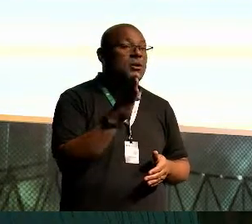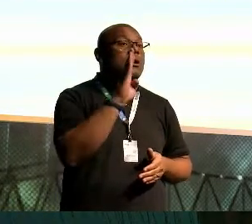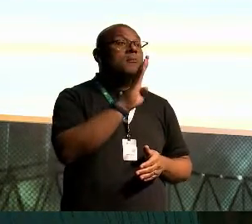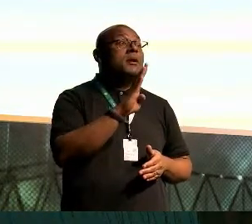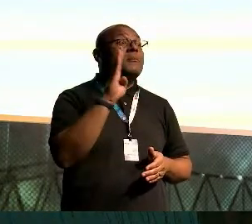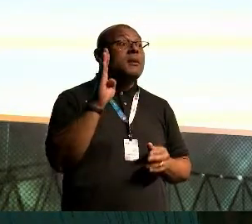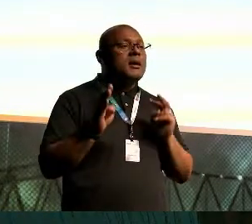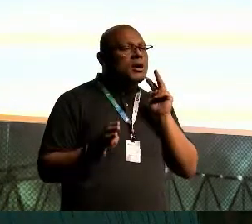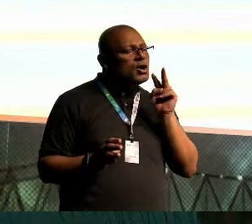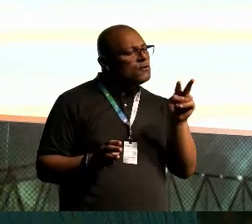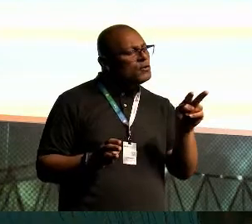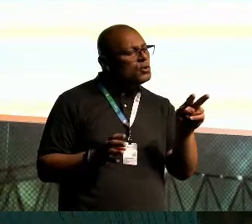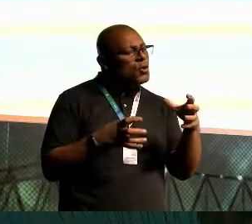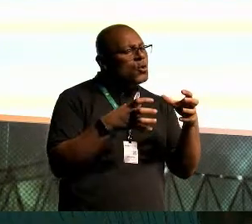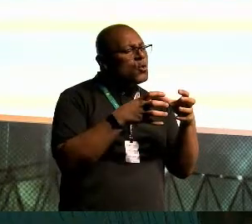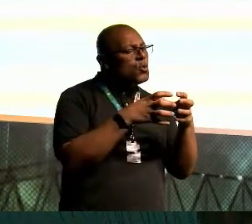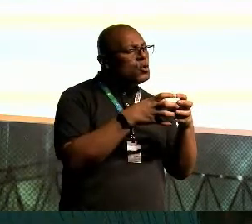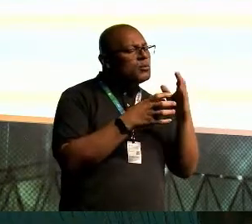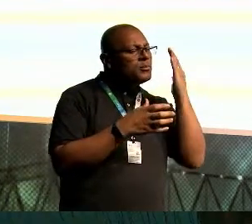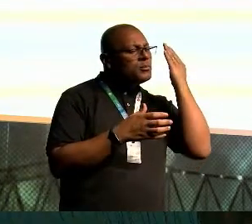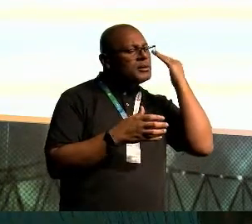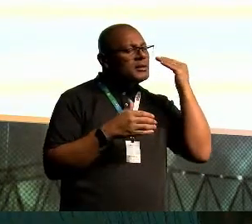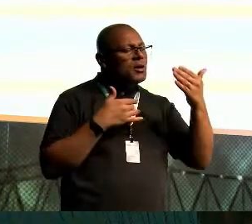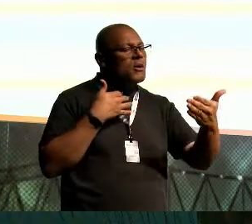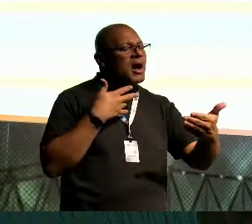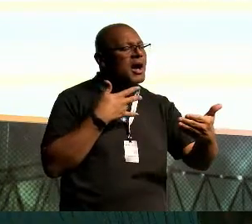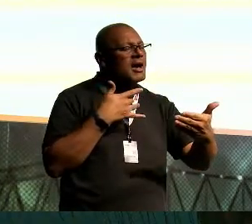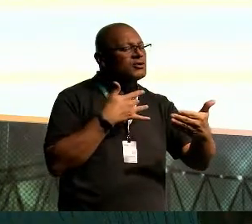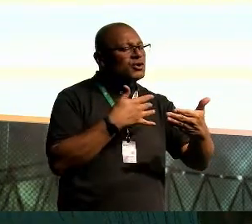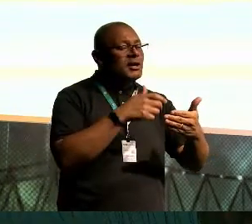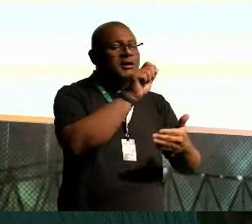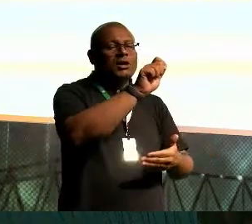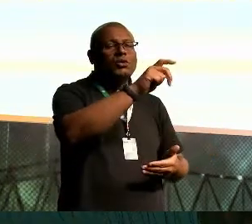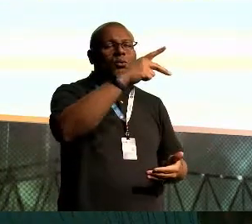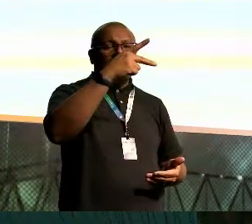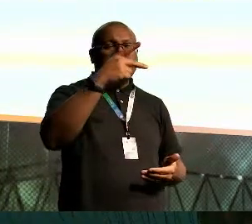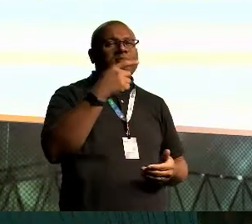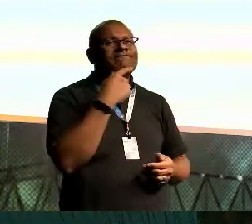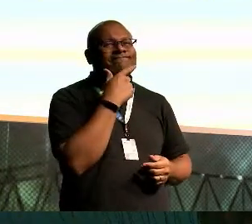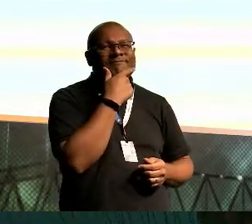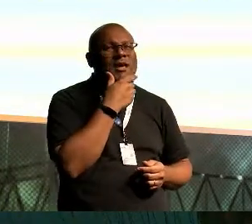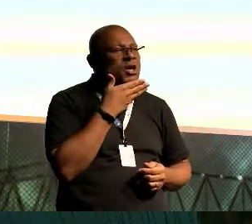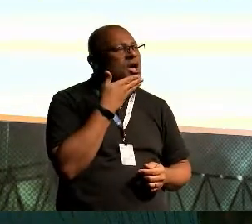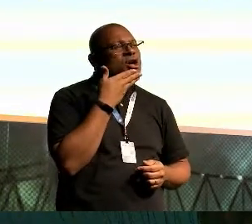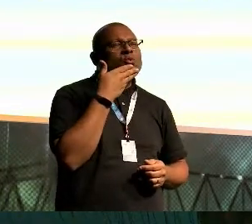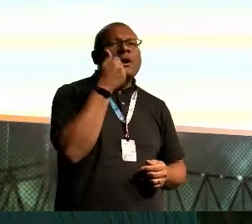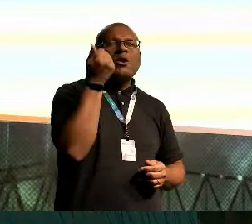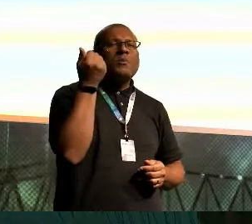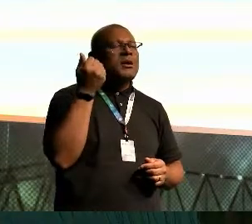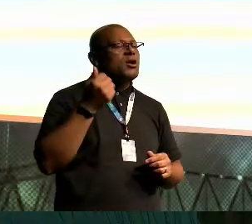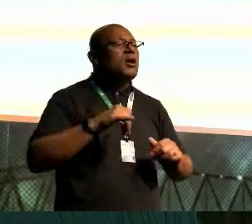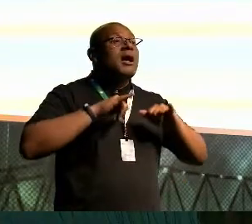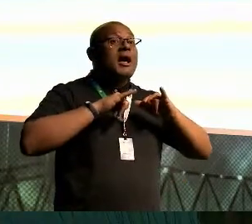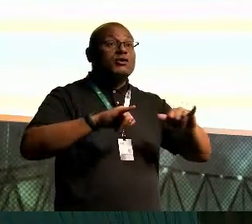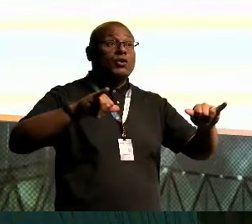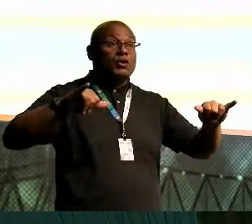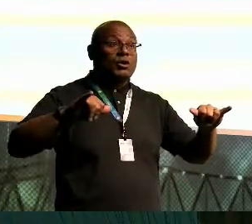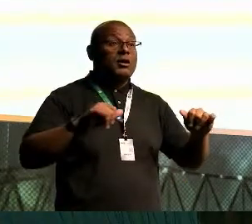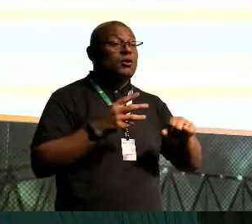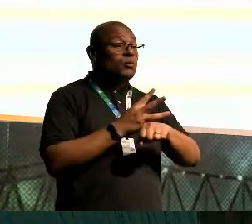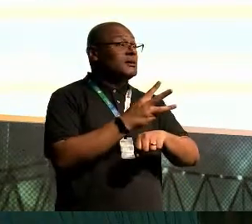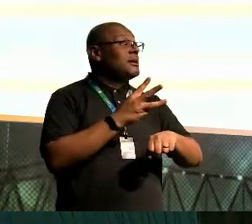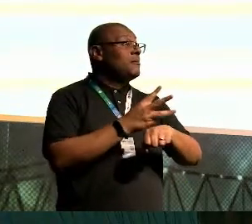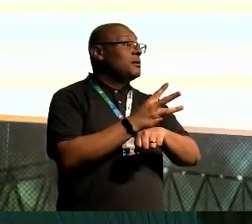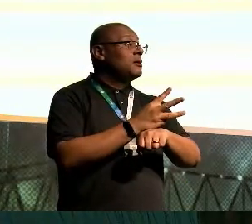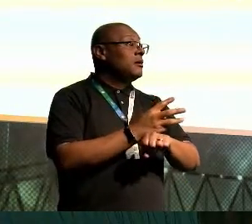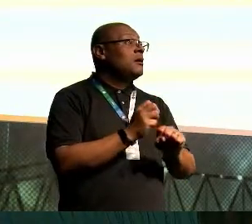Brasil olhou o público dele e entendeu que aquela jornada nos aplicativos talvez não fosse o melhor e lançou uma jornada no WhatsApp.